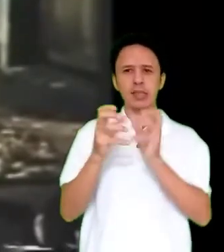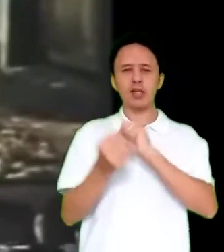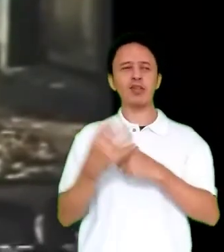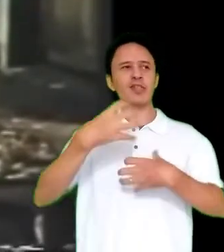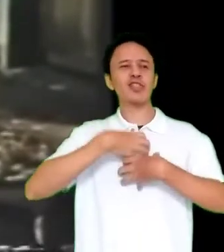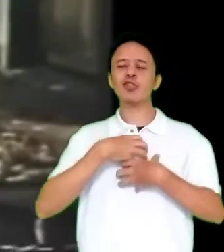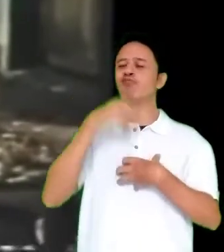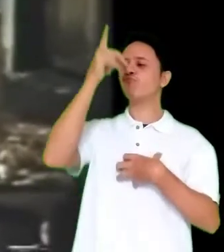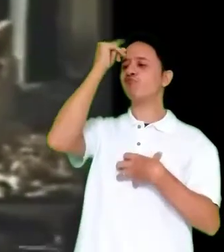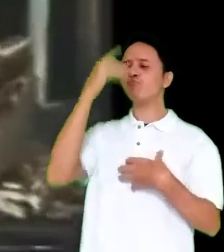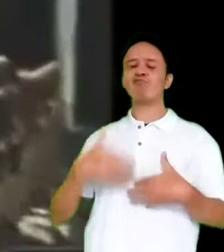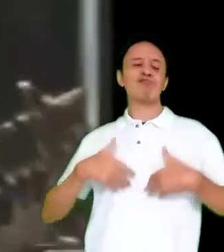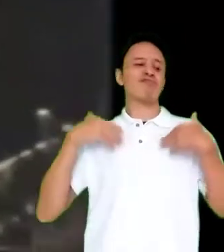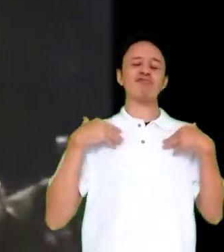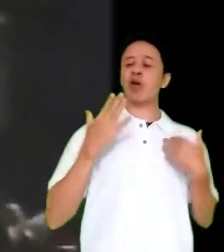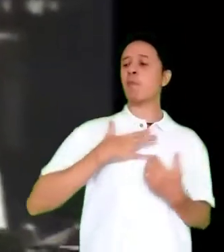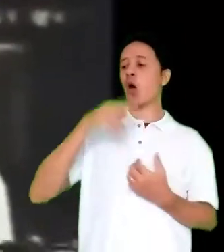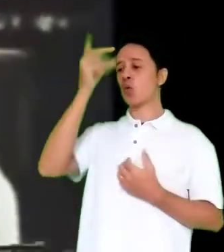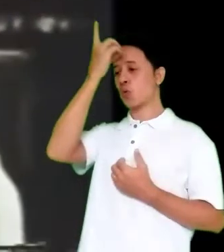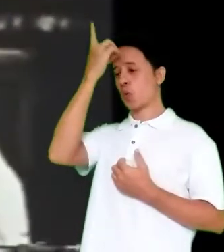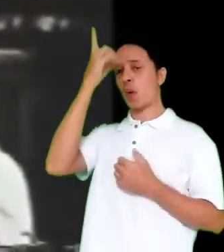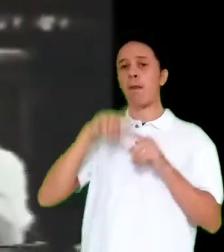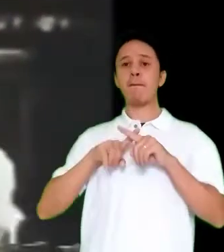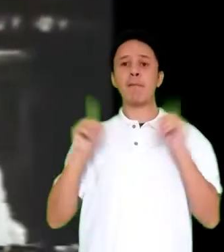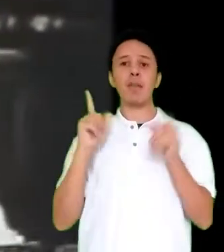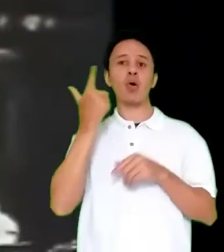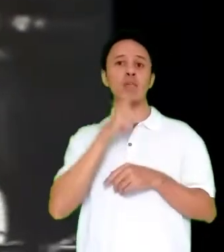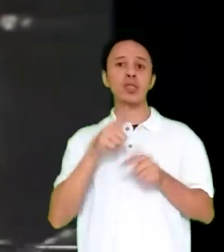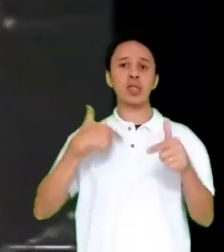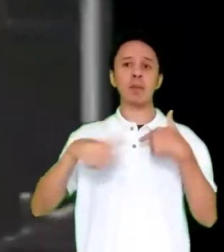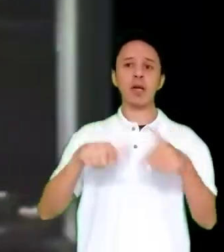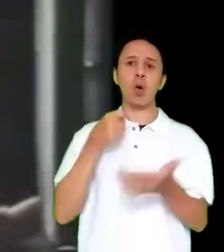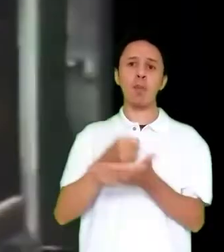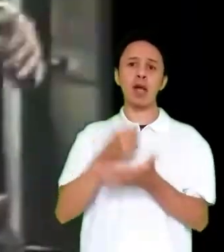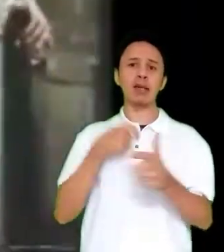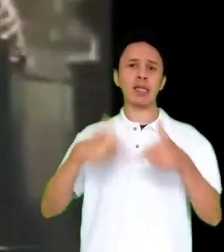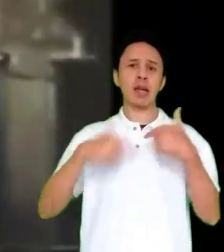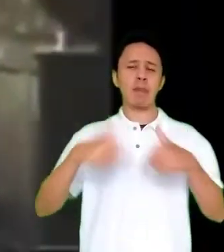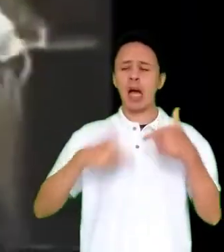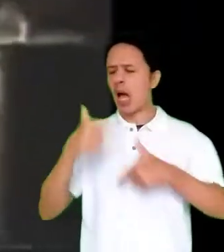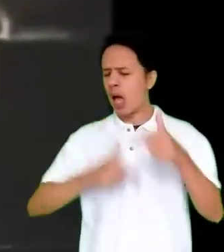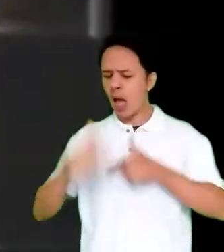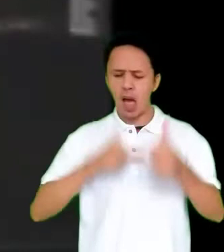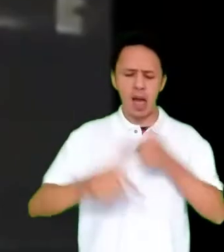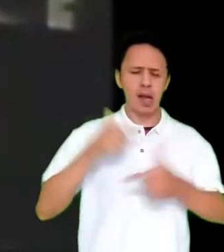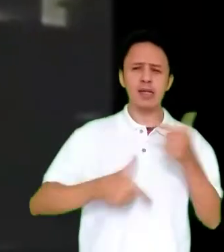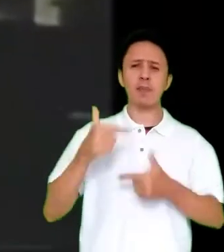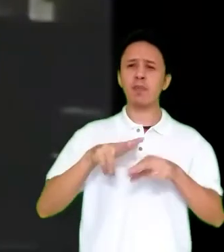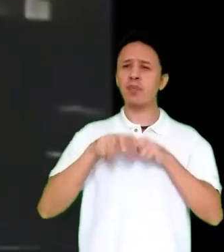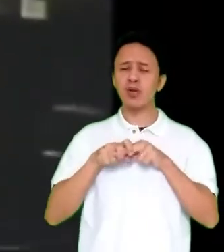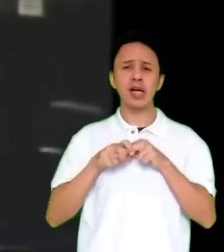O artesão sentia-se gratificado pelo seu talento. Mas, para sobreviver, era obrigado a trabalhar muito